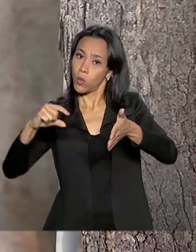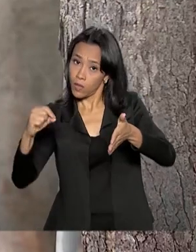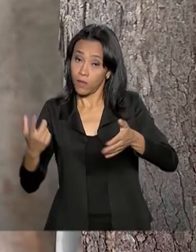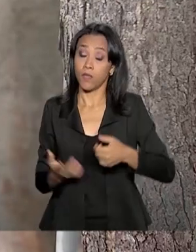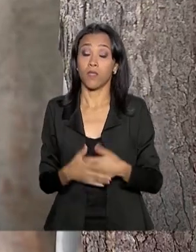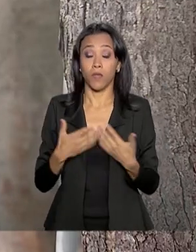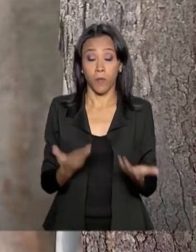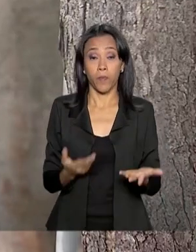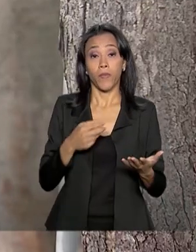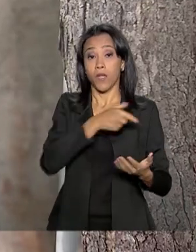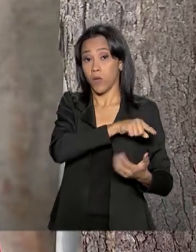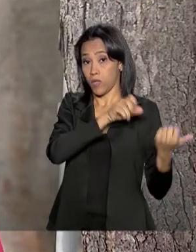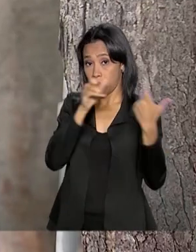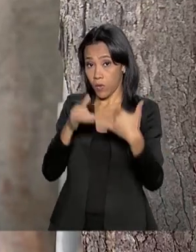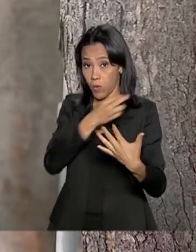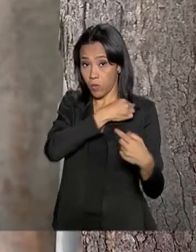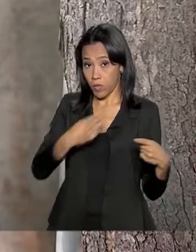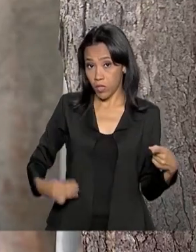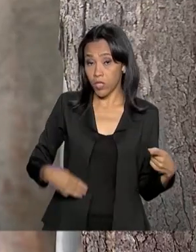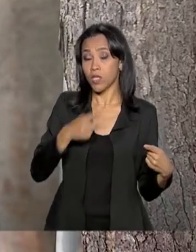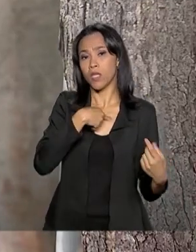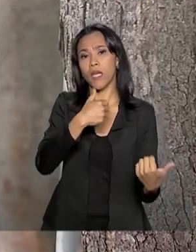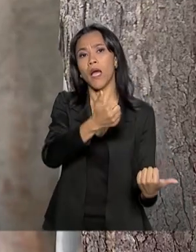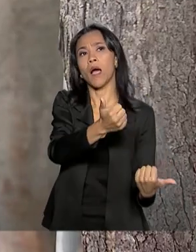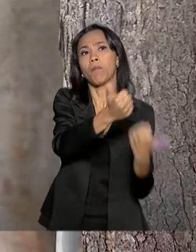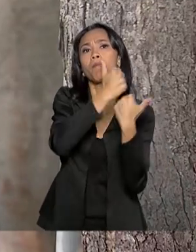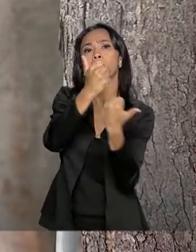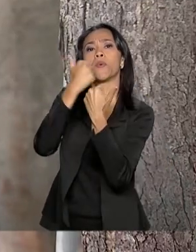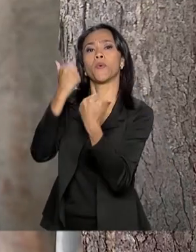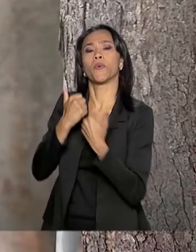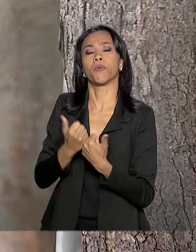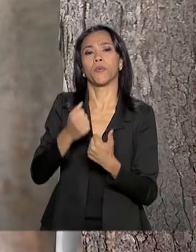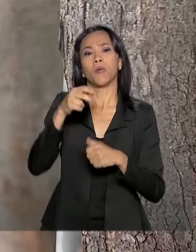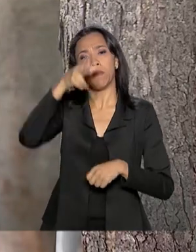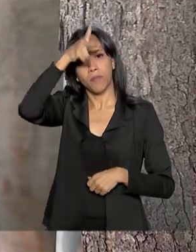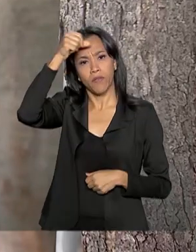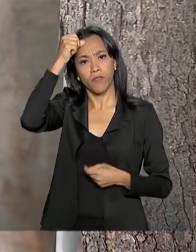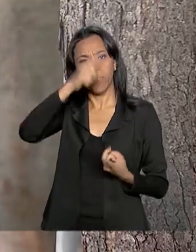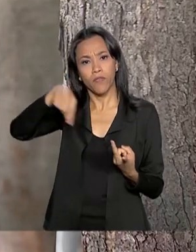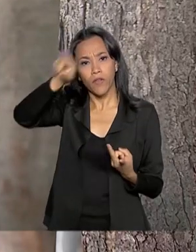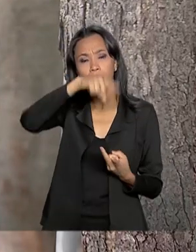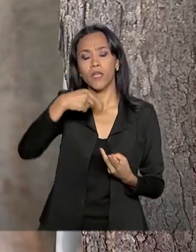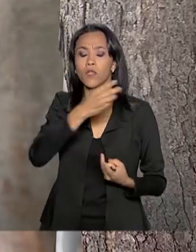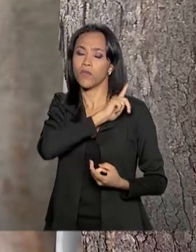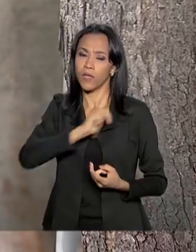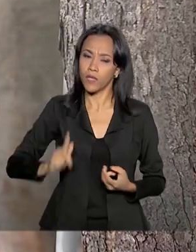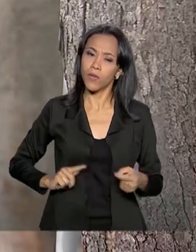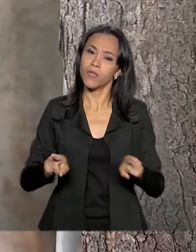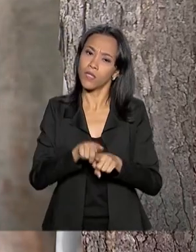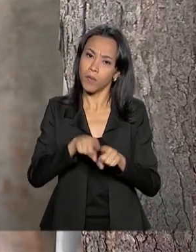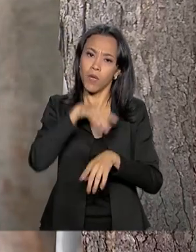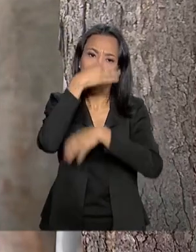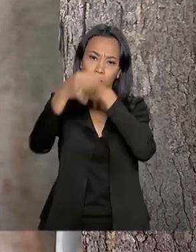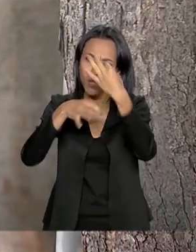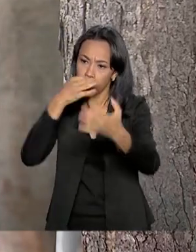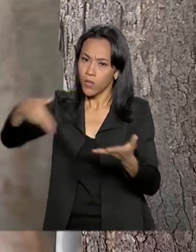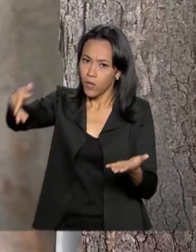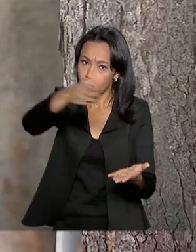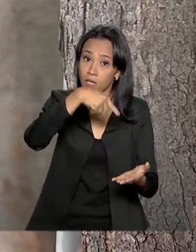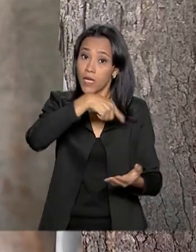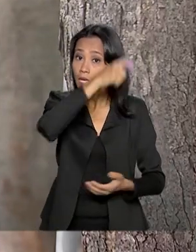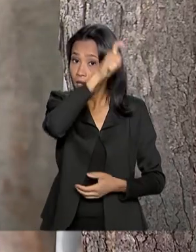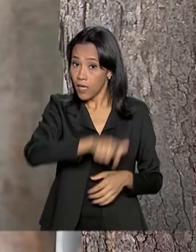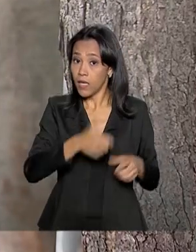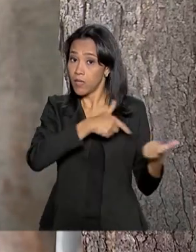o governo está recebendo apoio de prefeitos governadores e da opinião pública paulo guedes voltou a reafirmar a